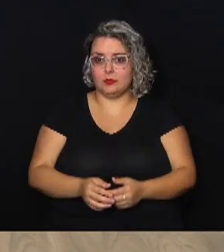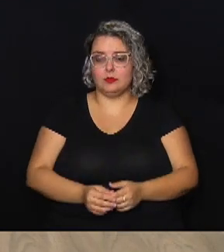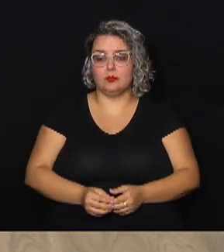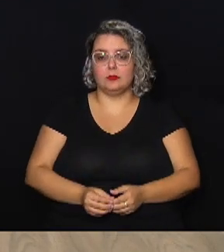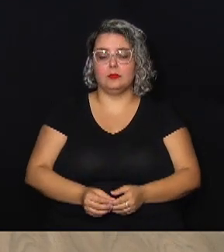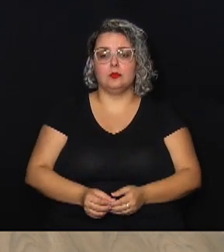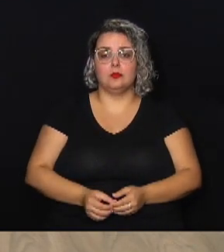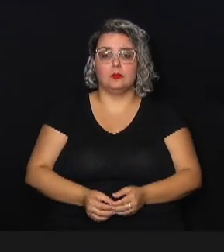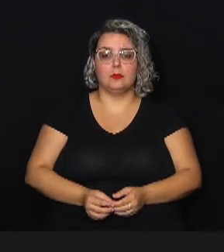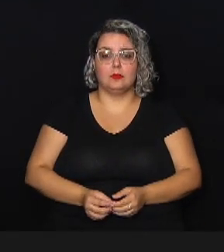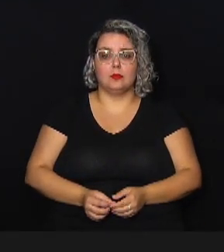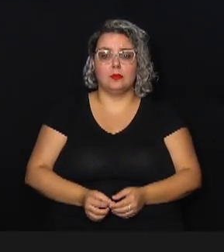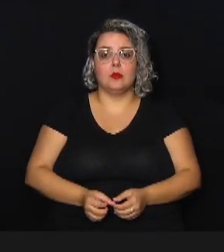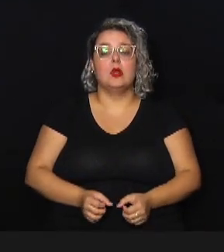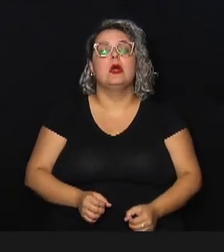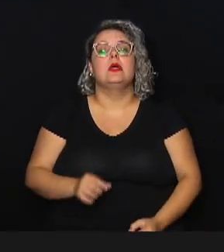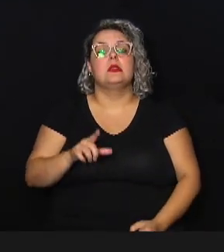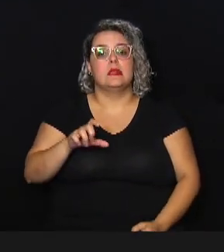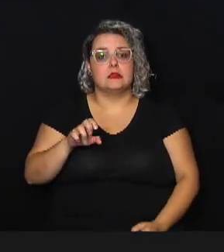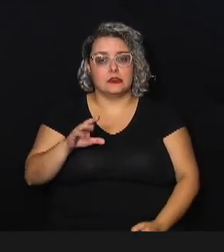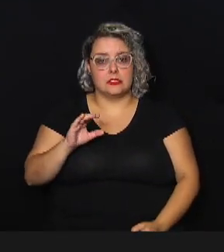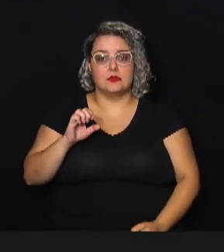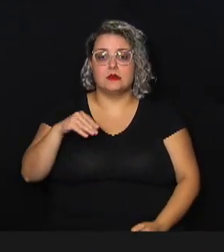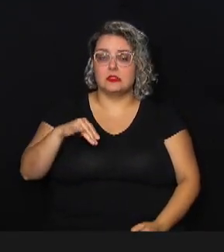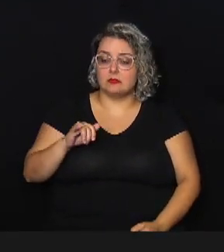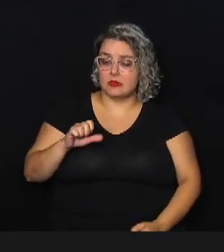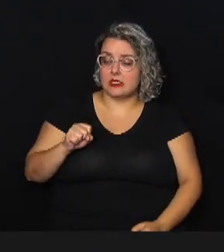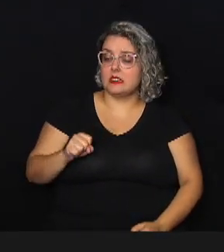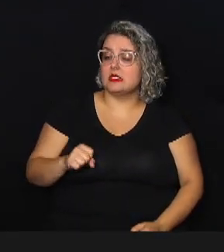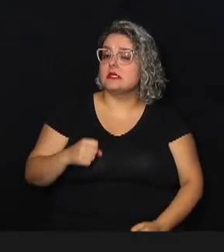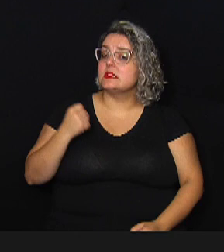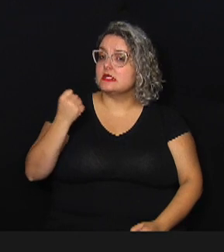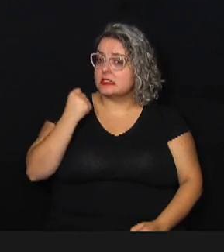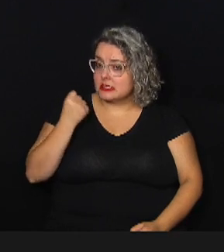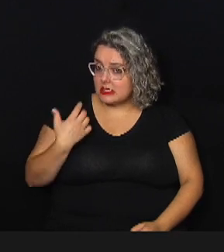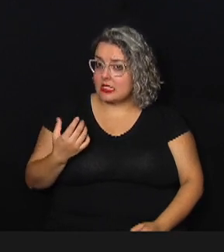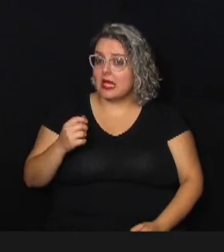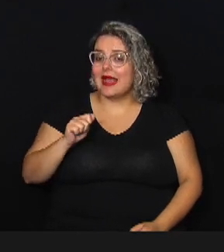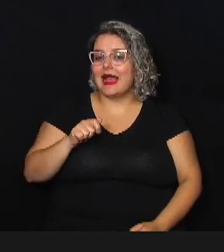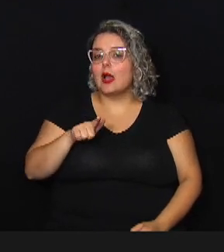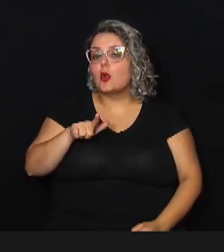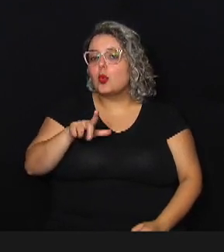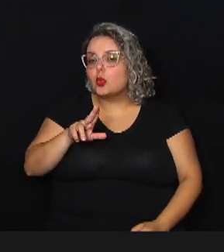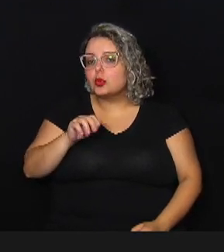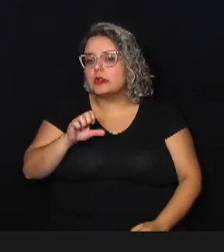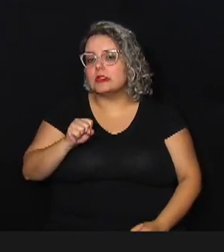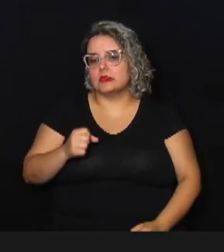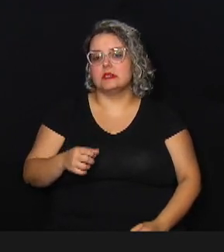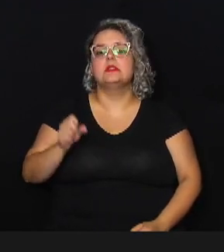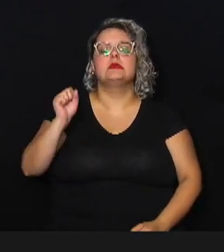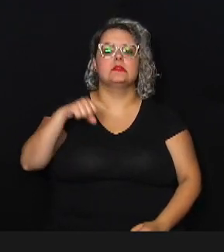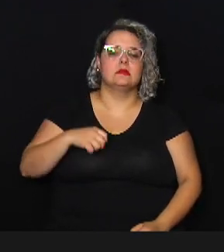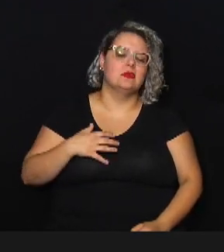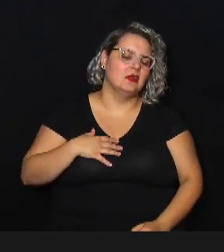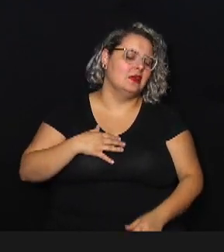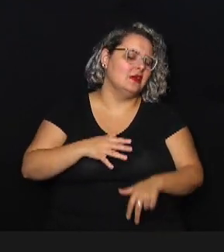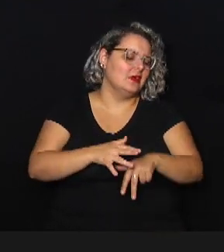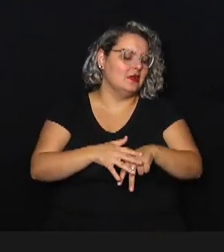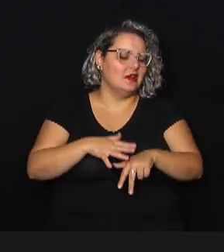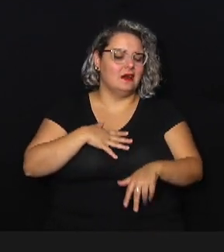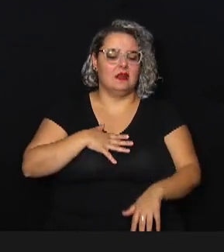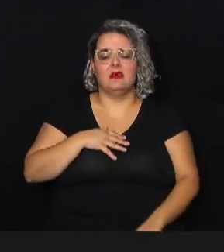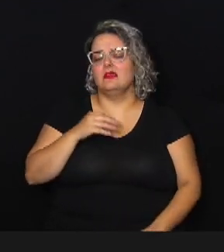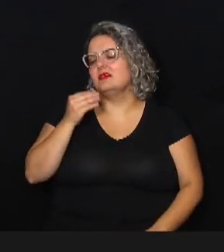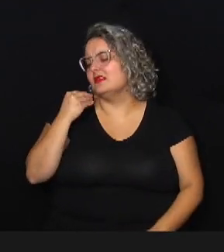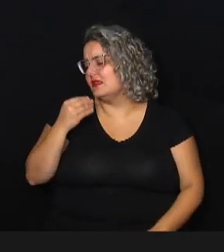No caso das leucemias agudas, sim. Tá? Como que é o mais comum de acontecer? O paciente começa a ter cansaço, começa a ter